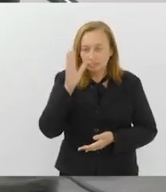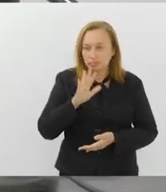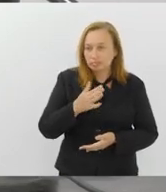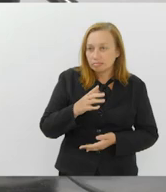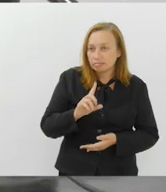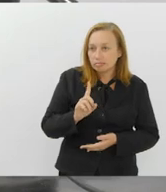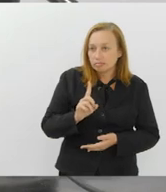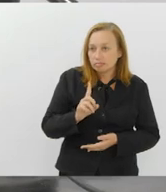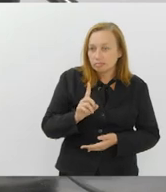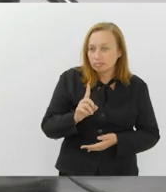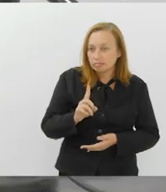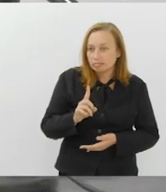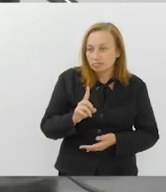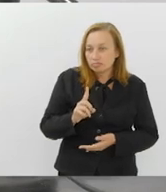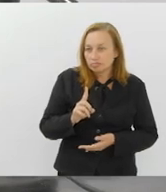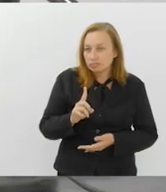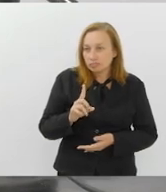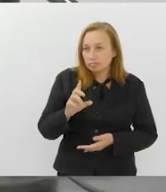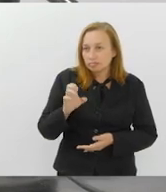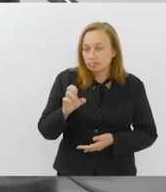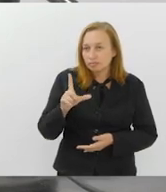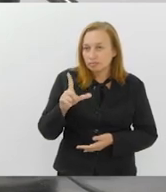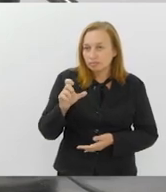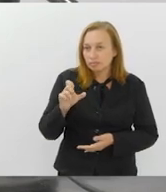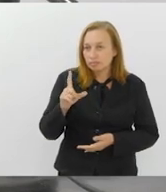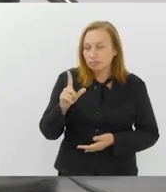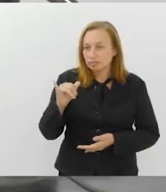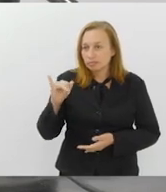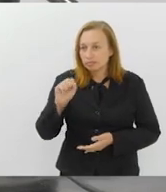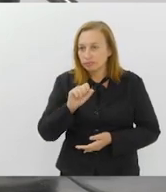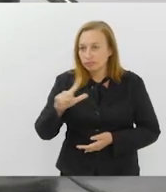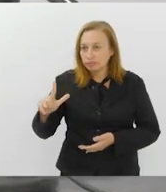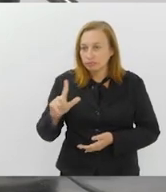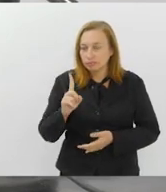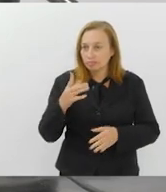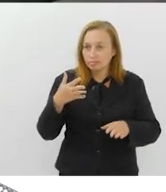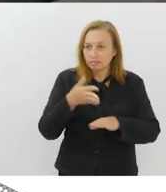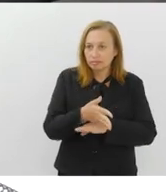não elegíveis para entrar no plano?